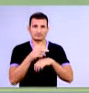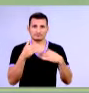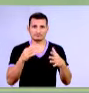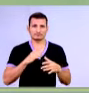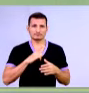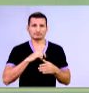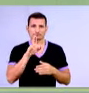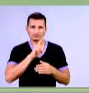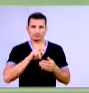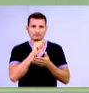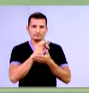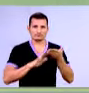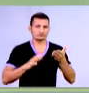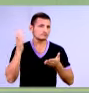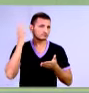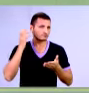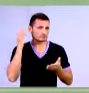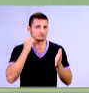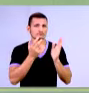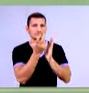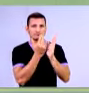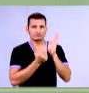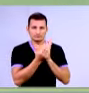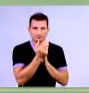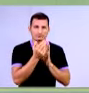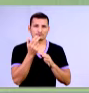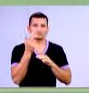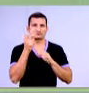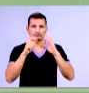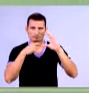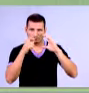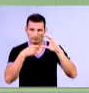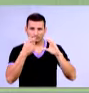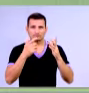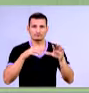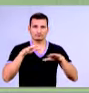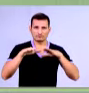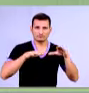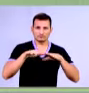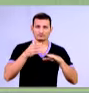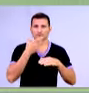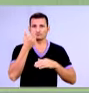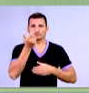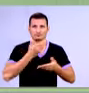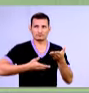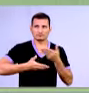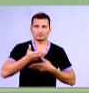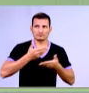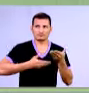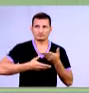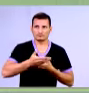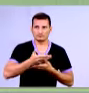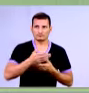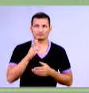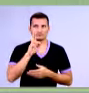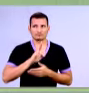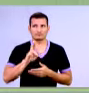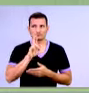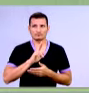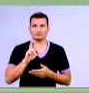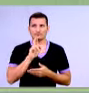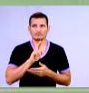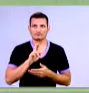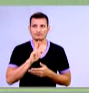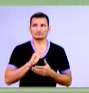de texto, de som, imagem, vídeo e animação para melhorar a interação do usuário com